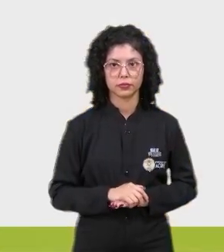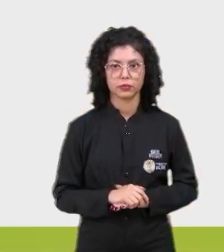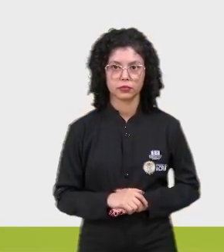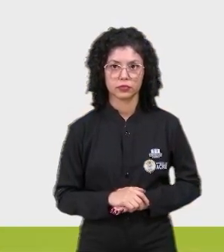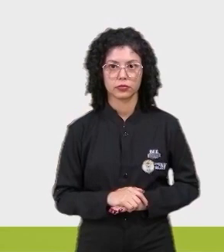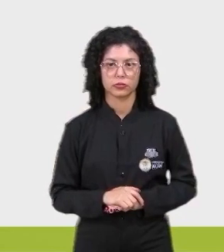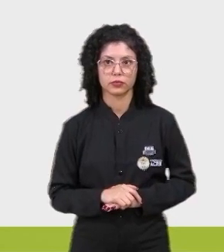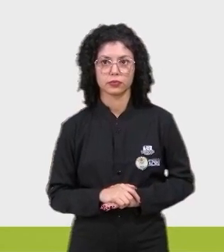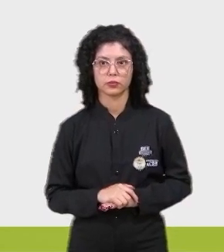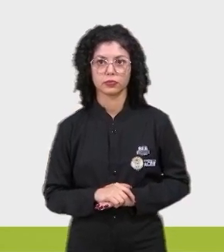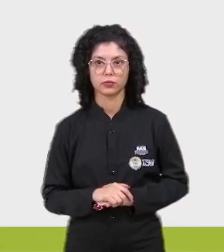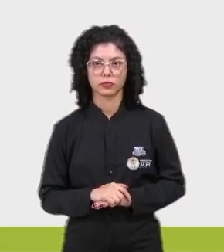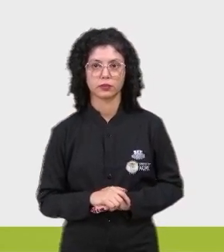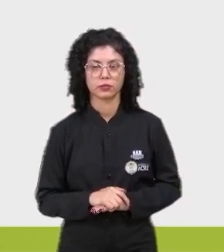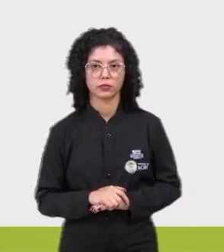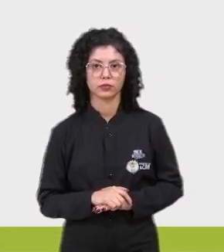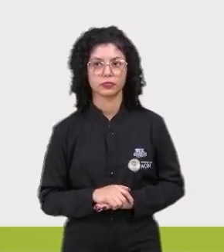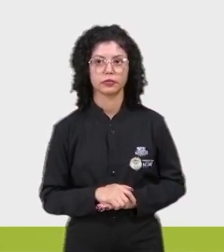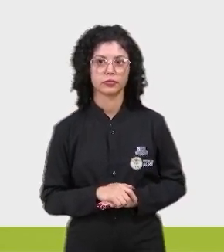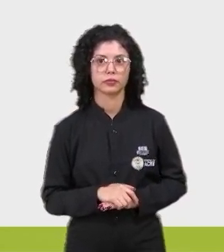tá? Vamos lá.